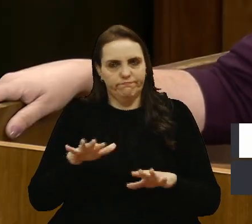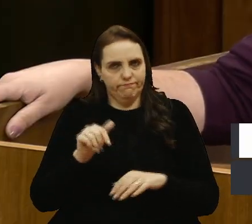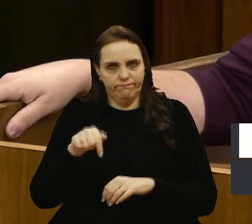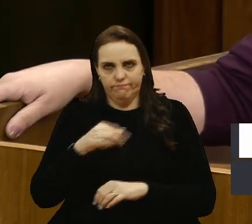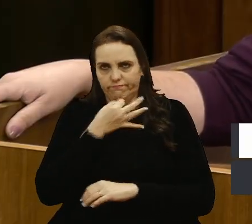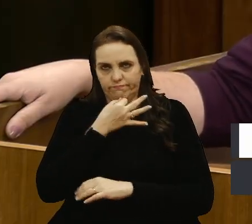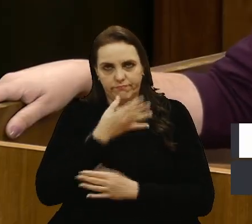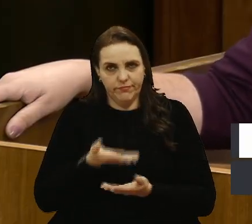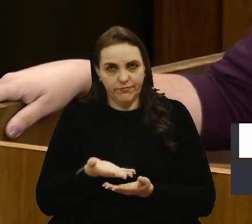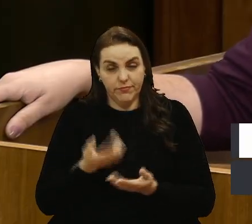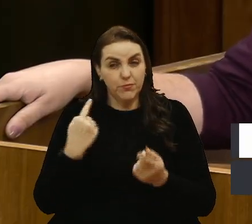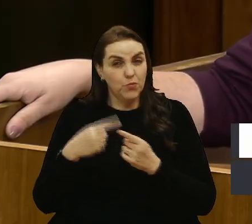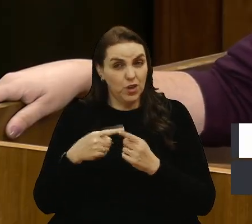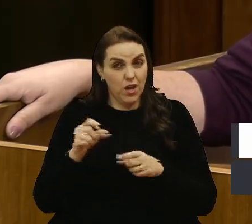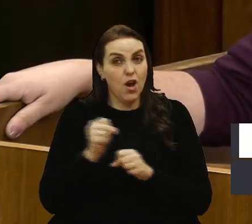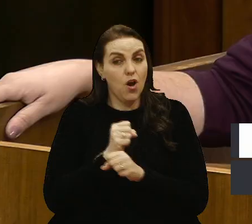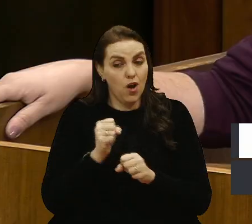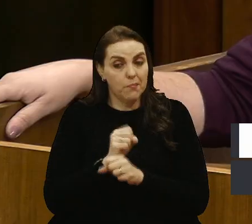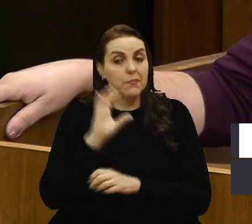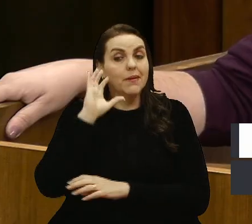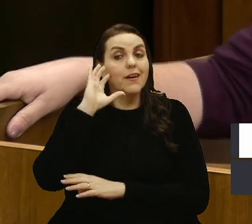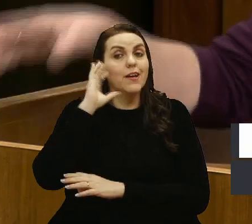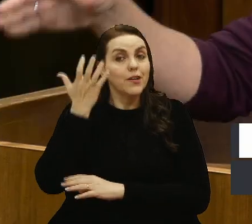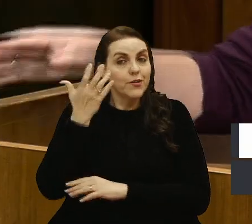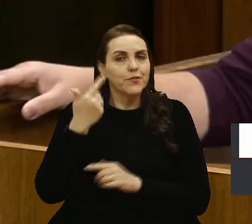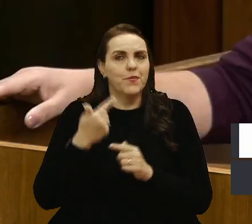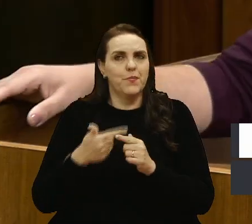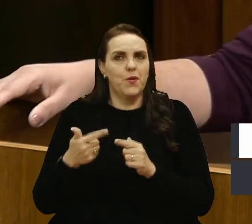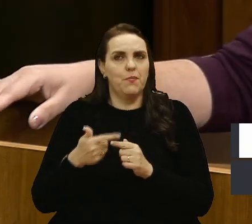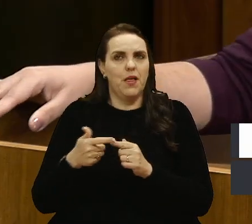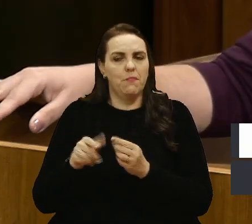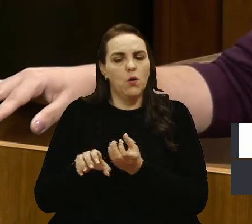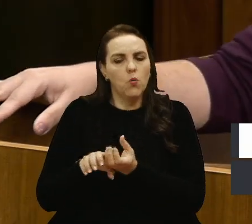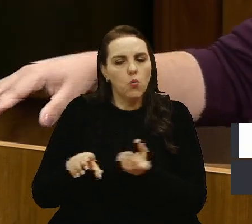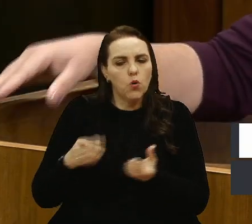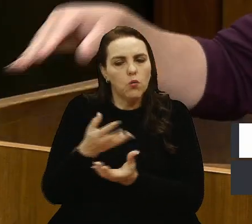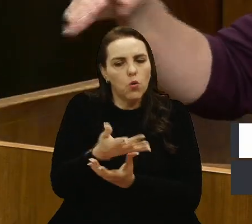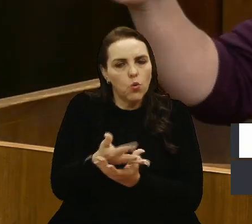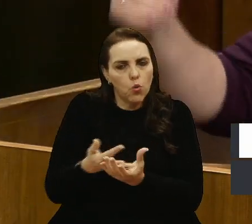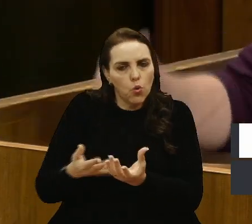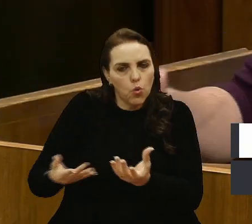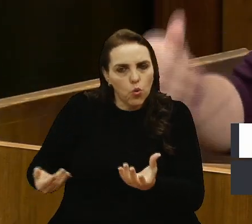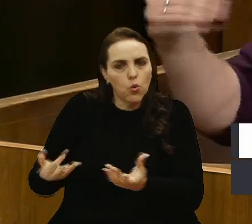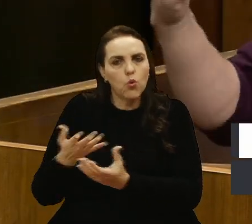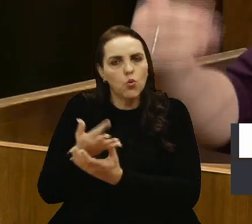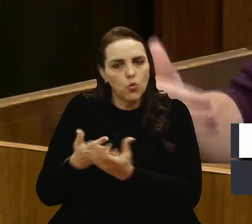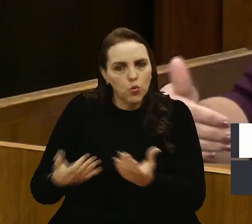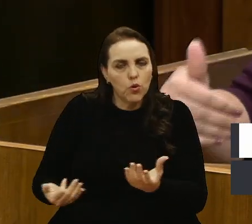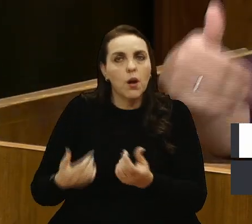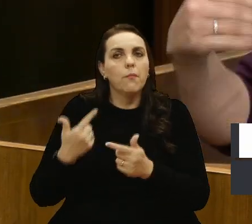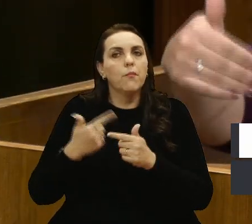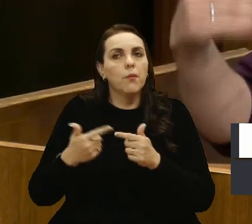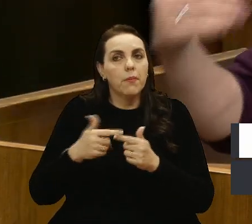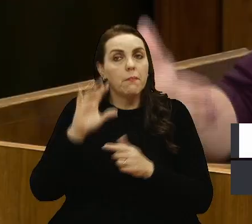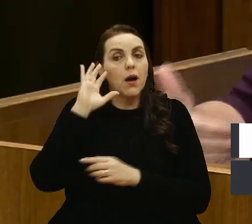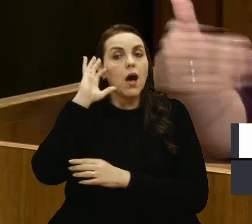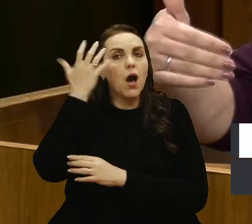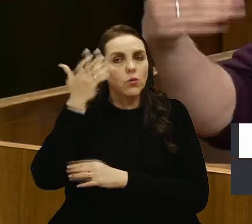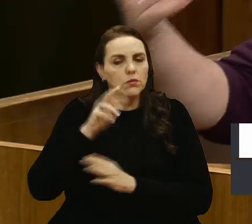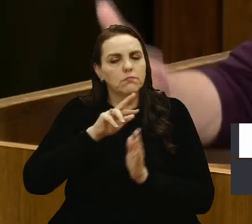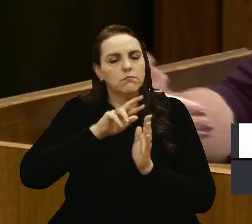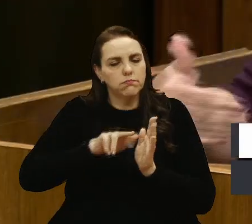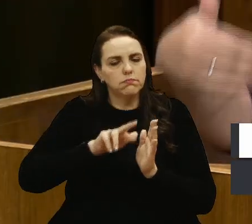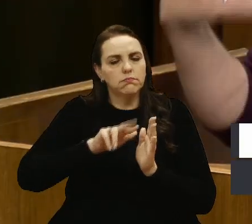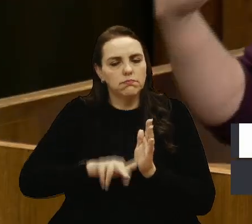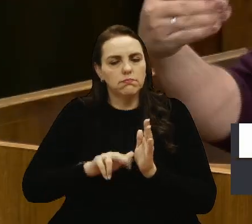Sul, porque as obras são para resolver o problema de canalização e o problema que aconteceu diversas vezes